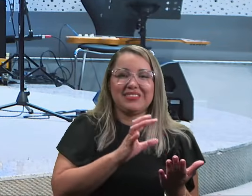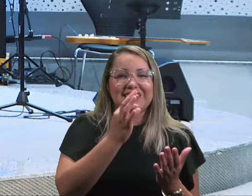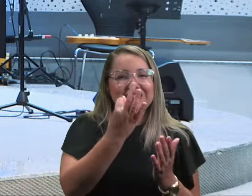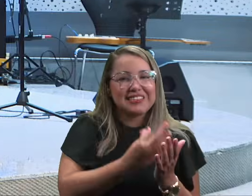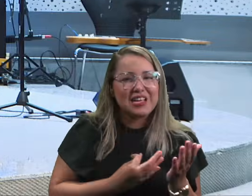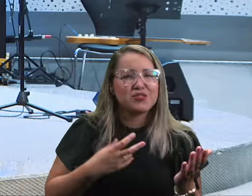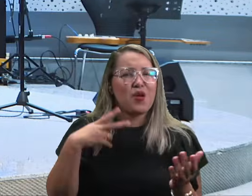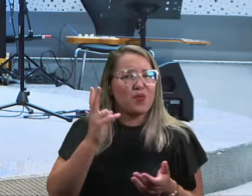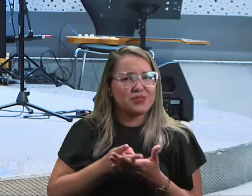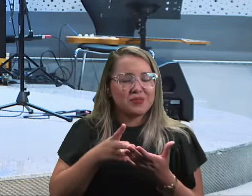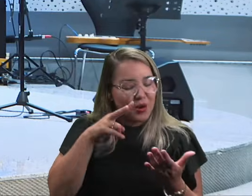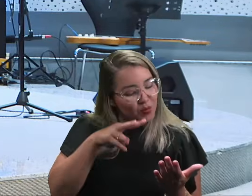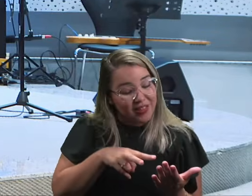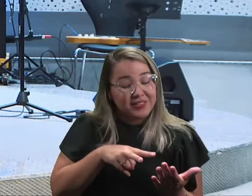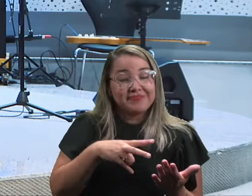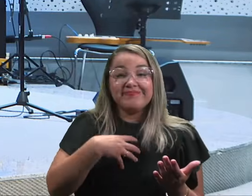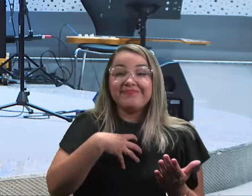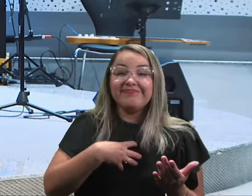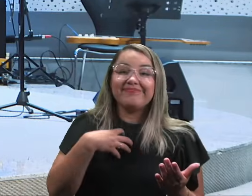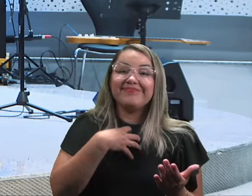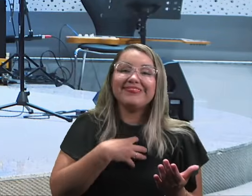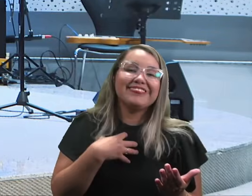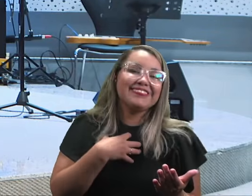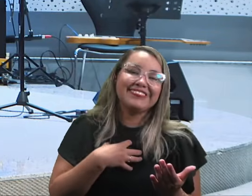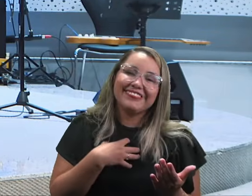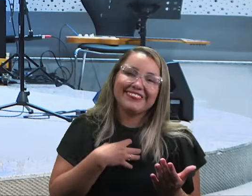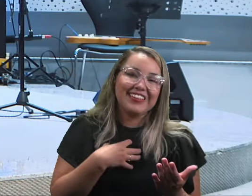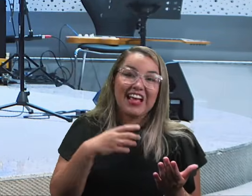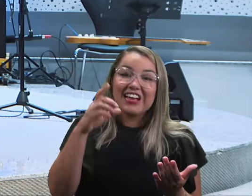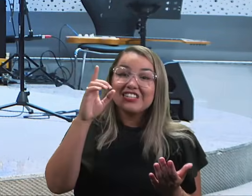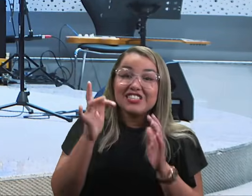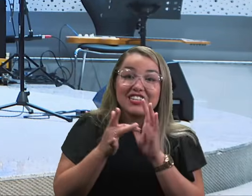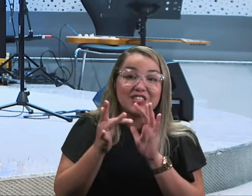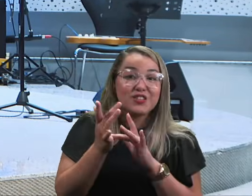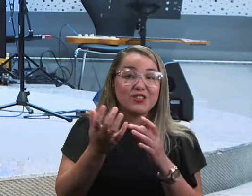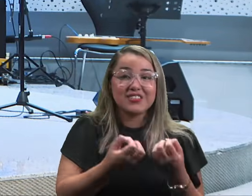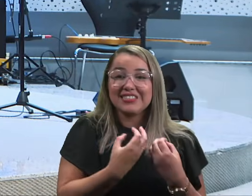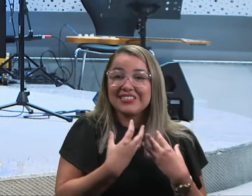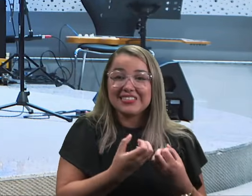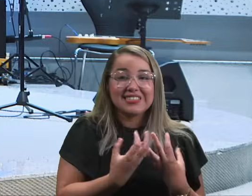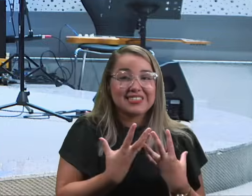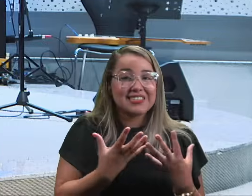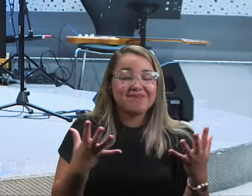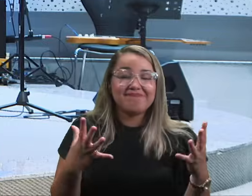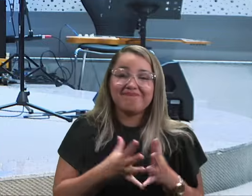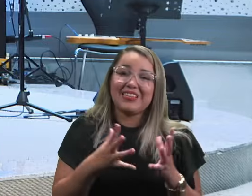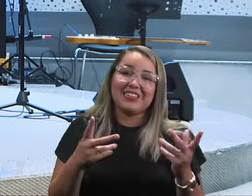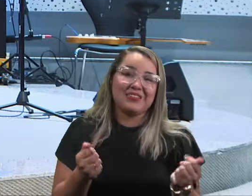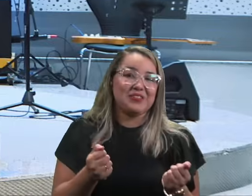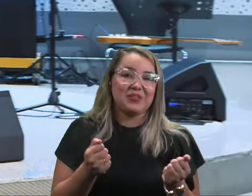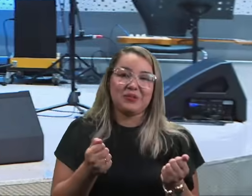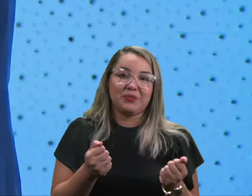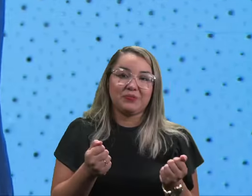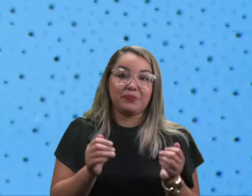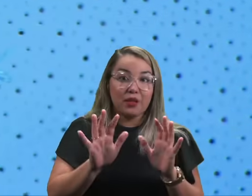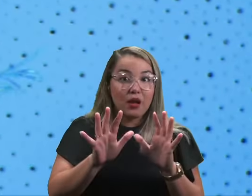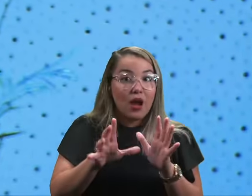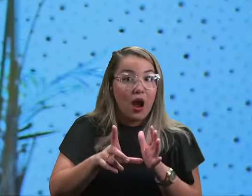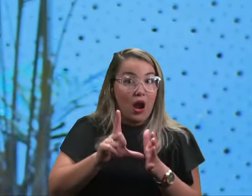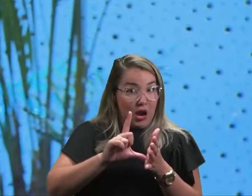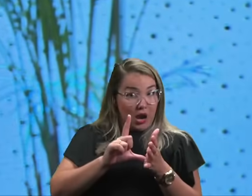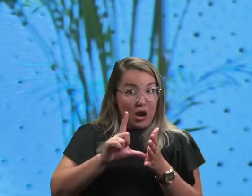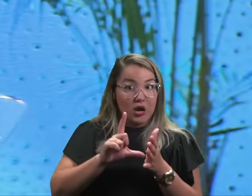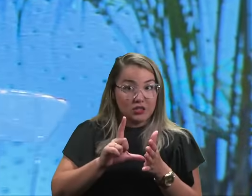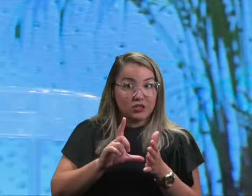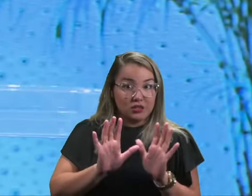e o que Jesus ensina para nós aqui é fantástico, é demais. E eu quero, antes de nós lermos os textos que